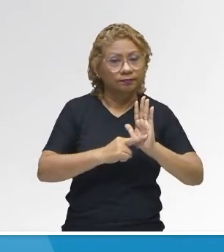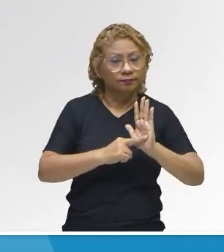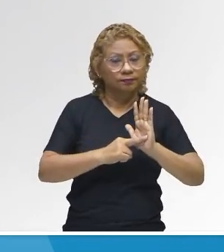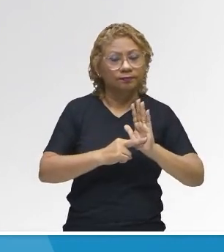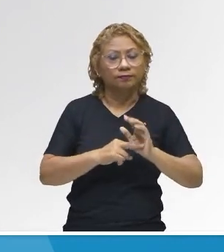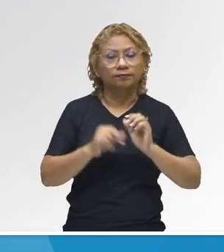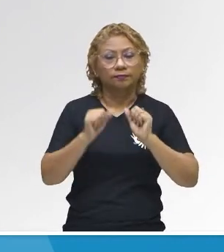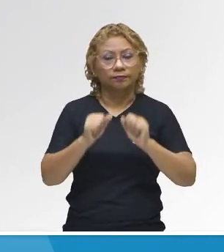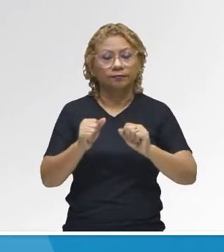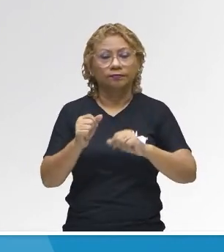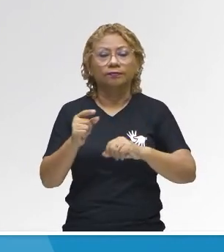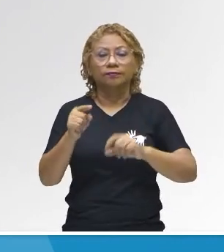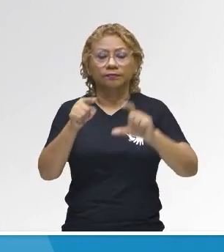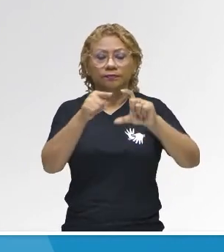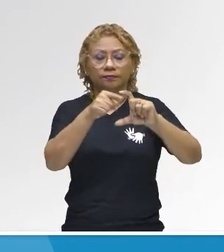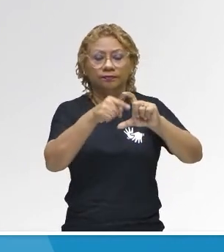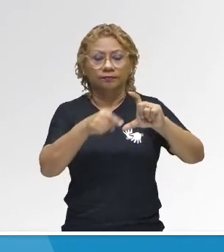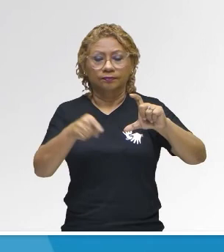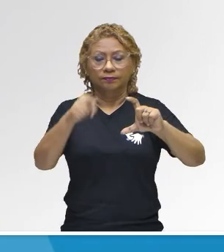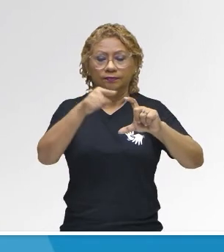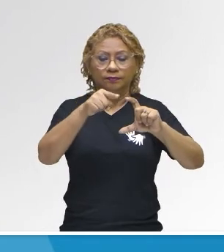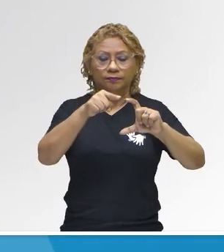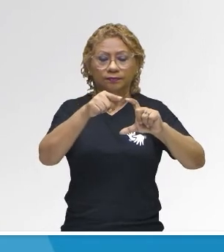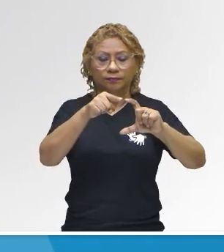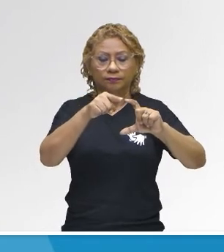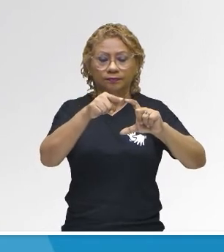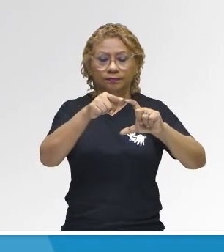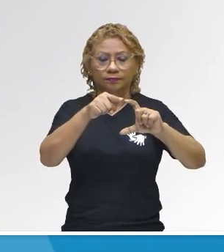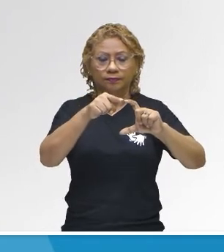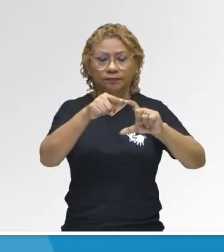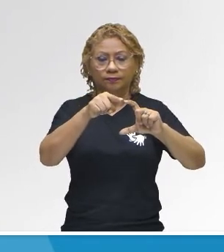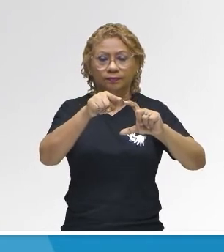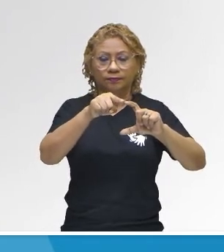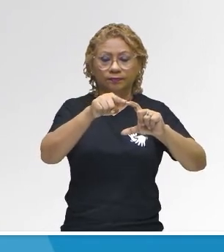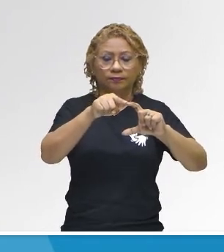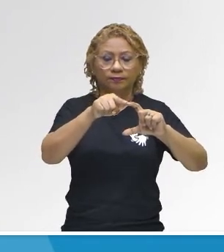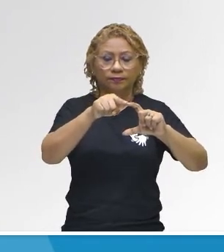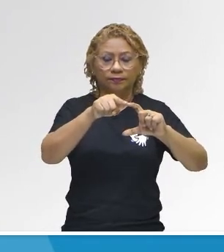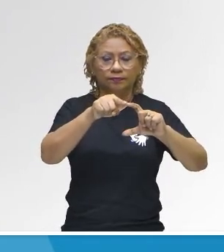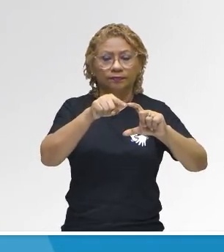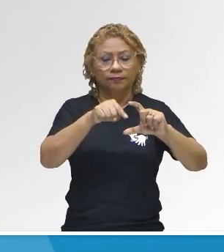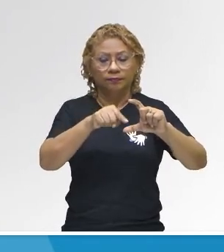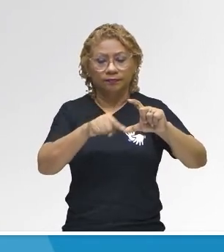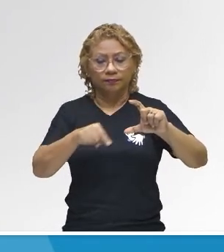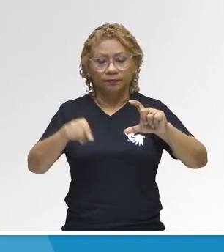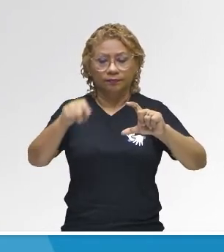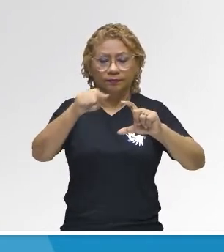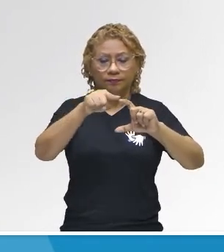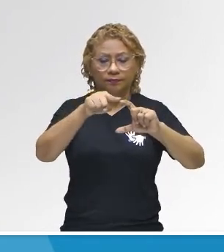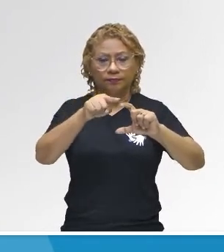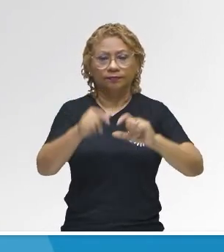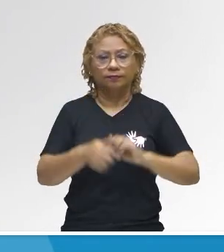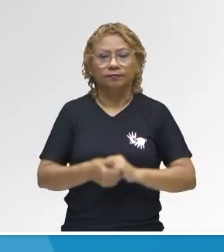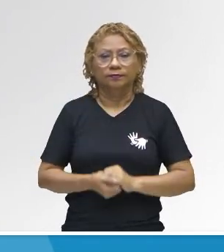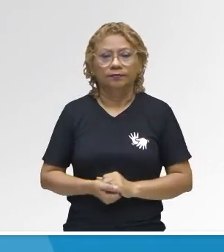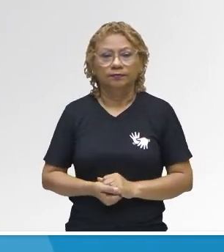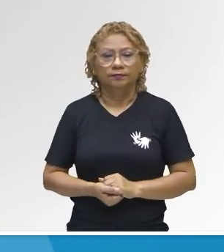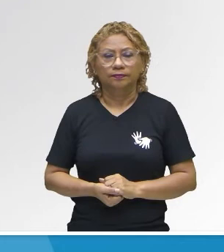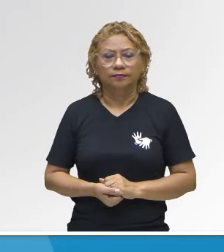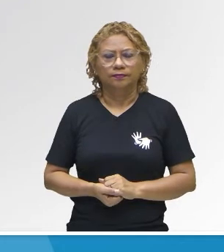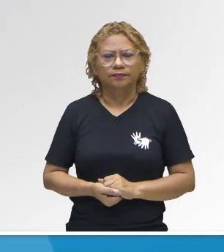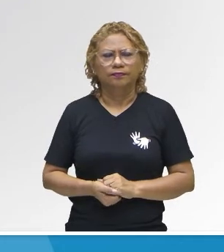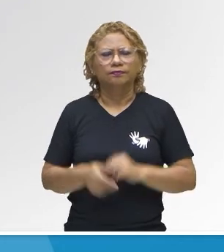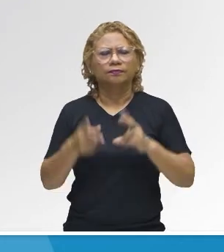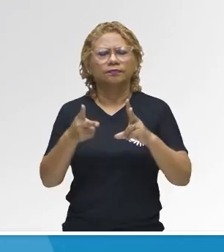horário, para o coeficiente negativo ou positivo. E aqui uma coisa nos